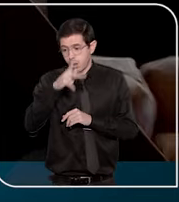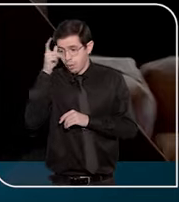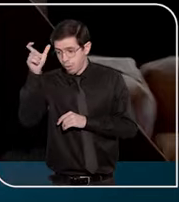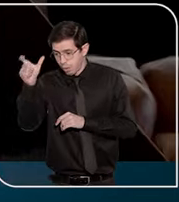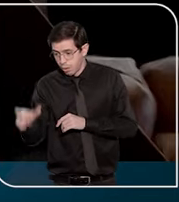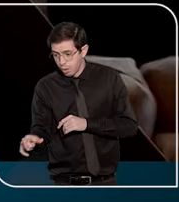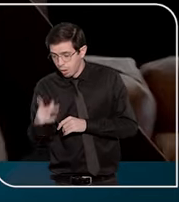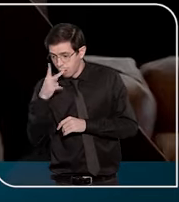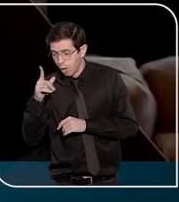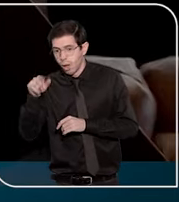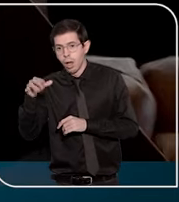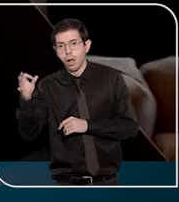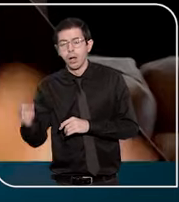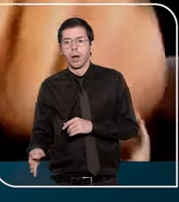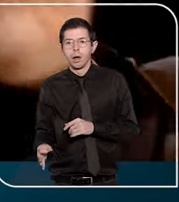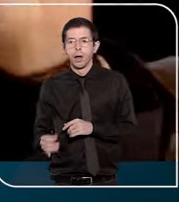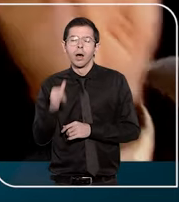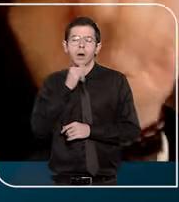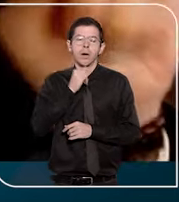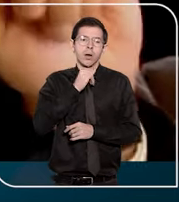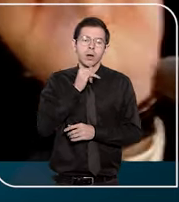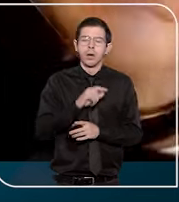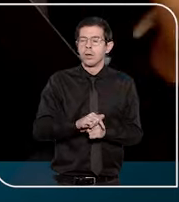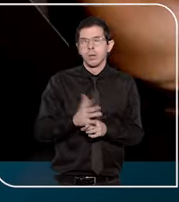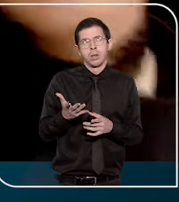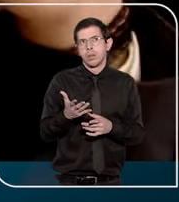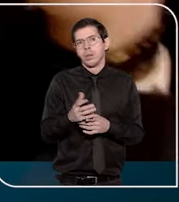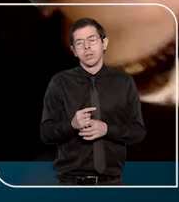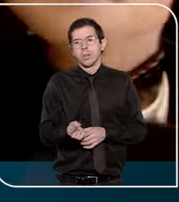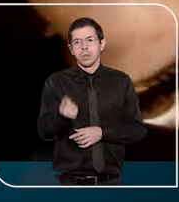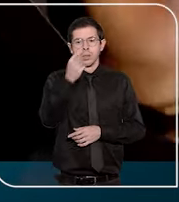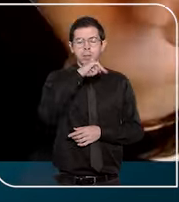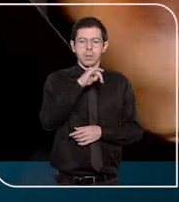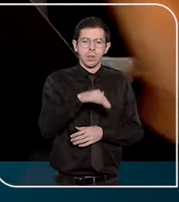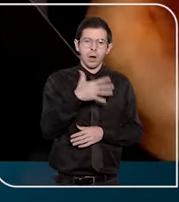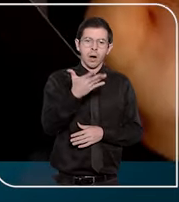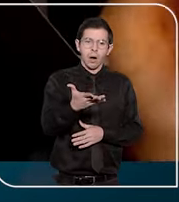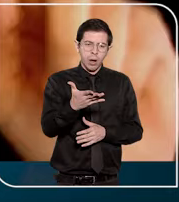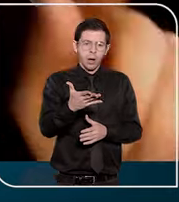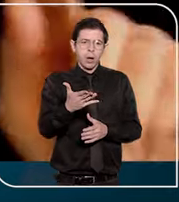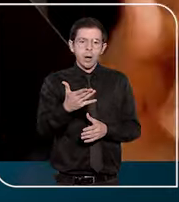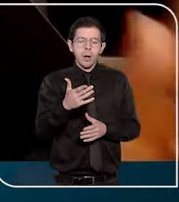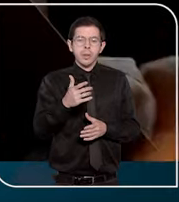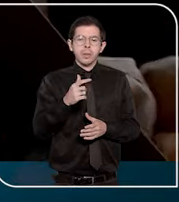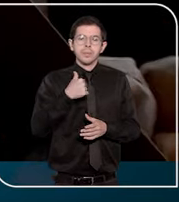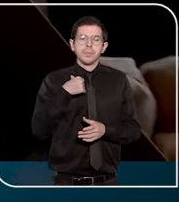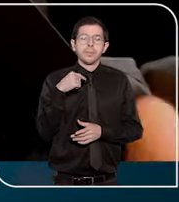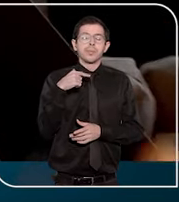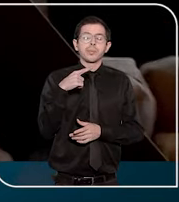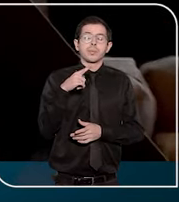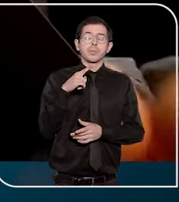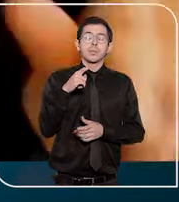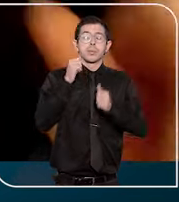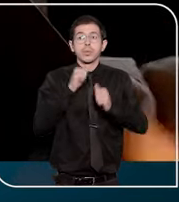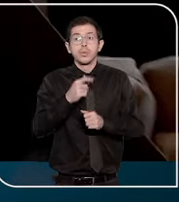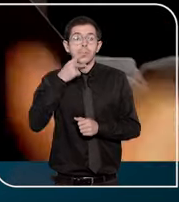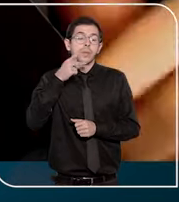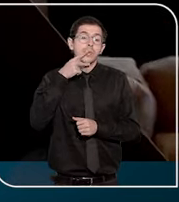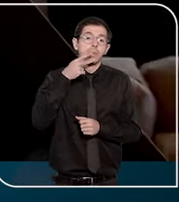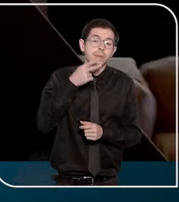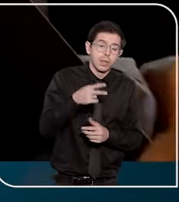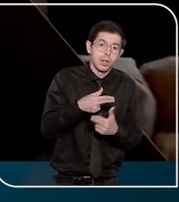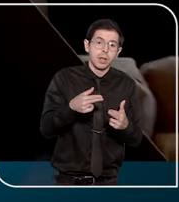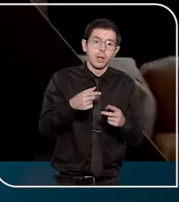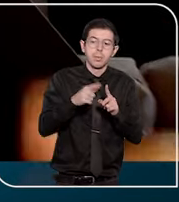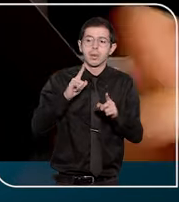acha que é o certo. Eu vou dar um exemplo. Ah, lá na intimação do não sei o quê, eu não tive a oportunidade de manifestar. Mas